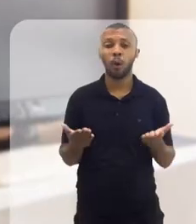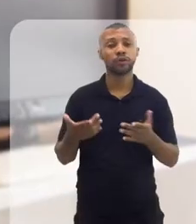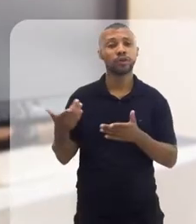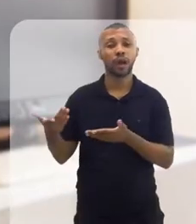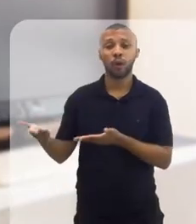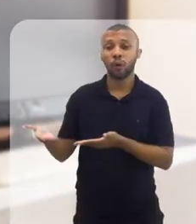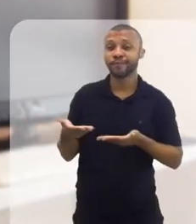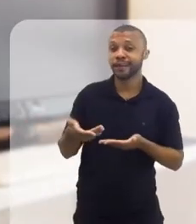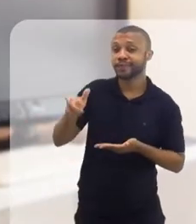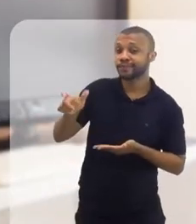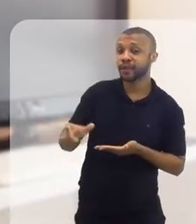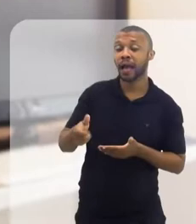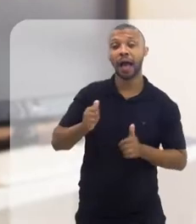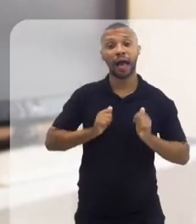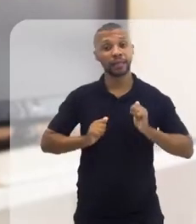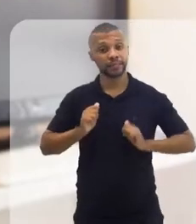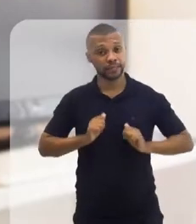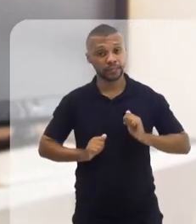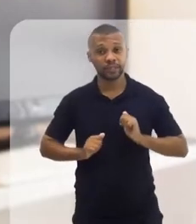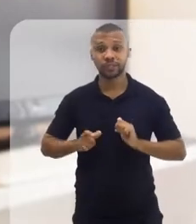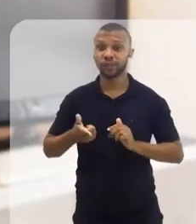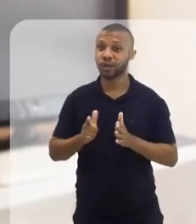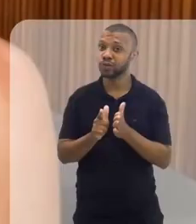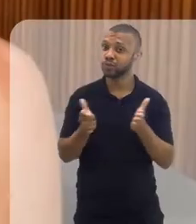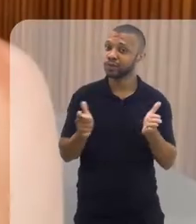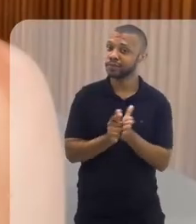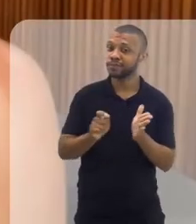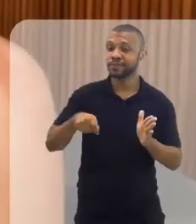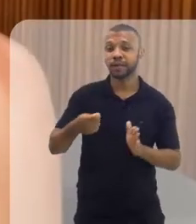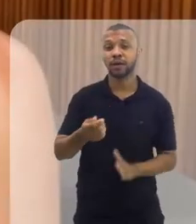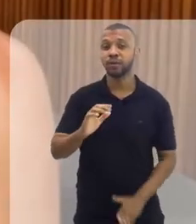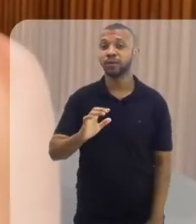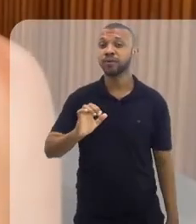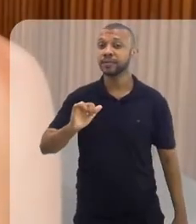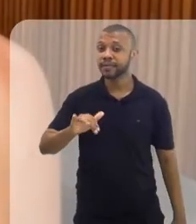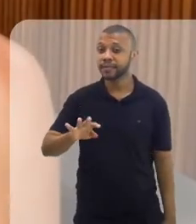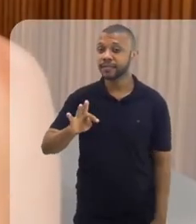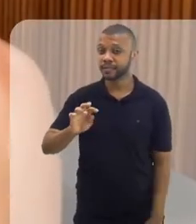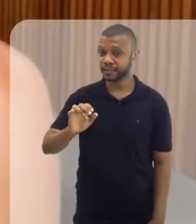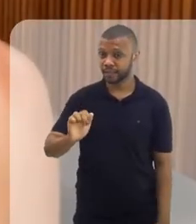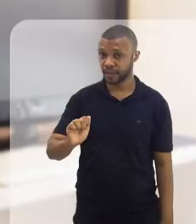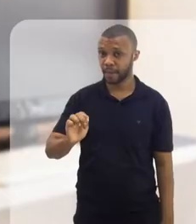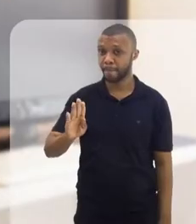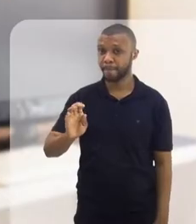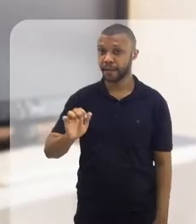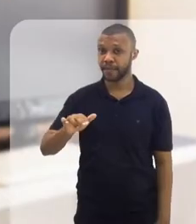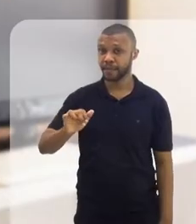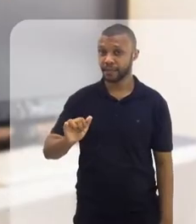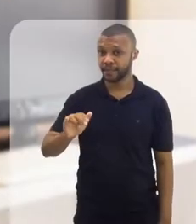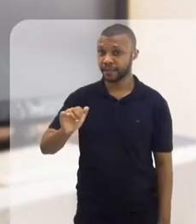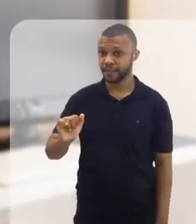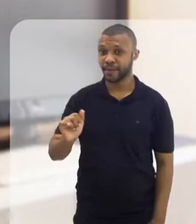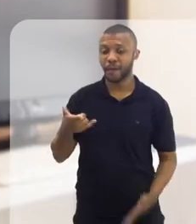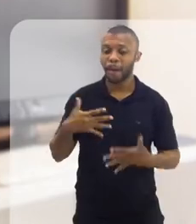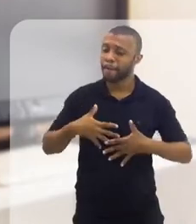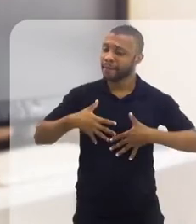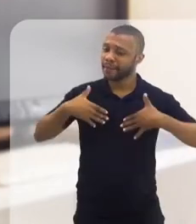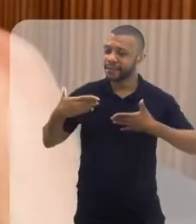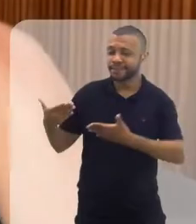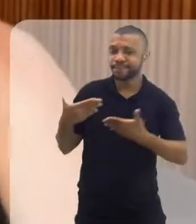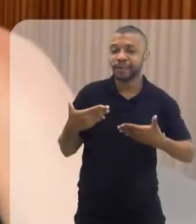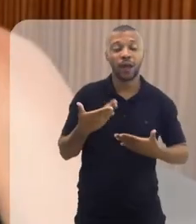Minha convidada de hoje é a atriz e jornalista Cíntia Benini. Um prazer receber você aqui,